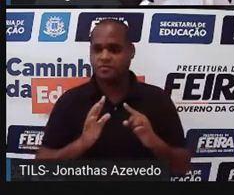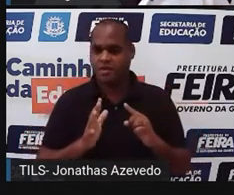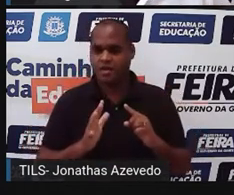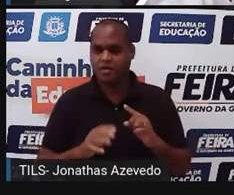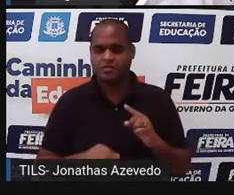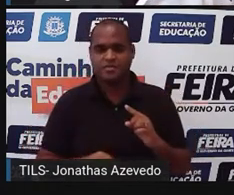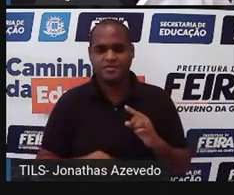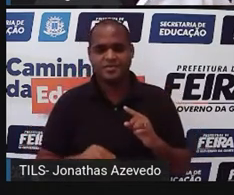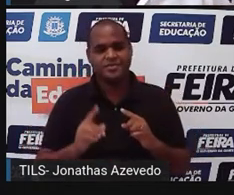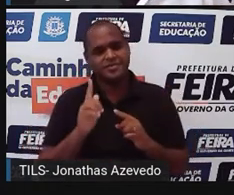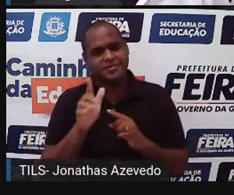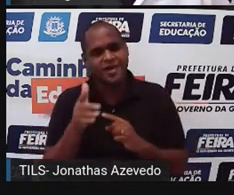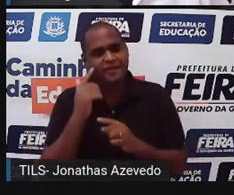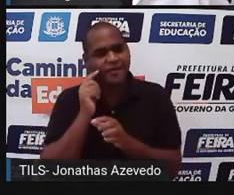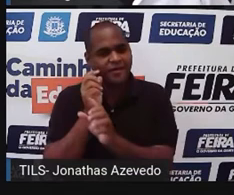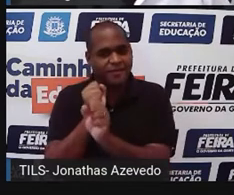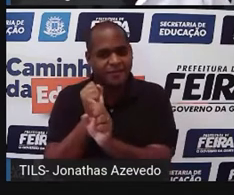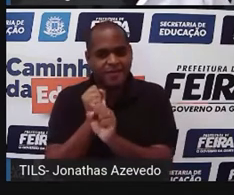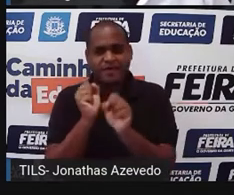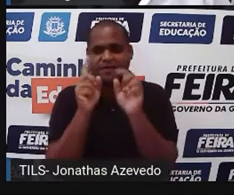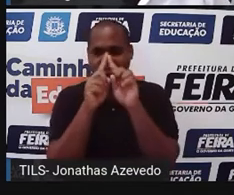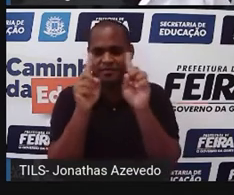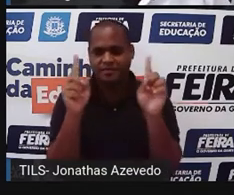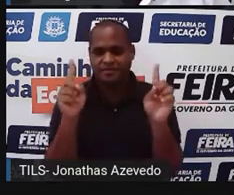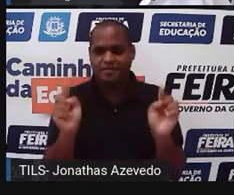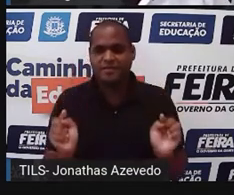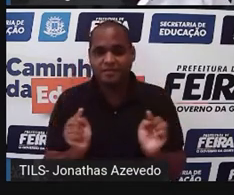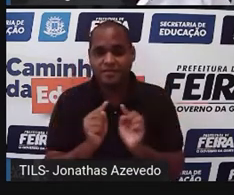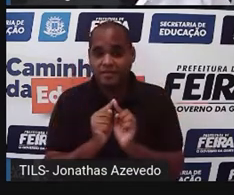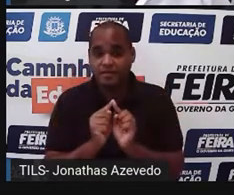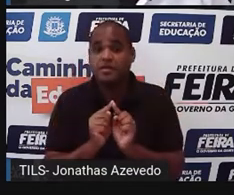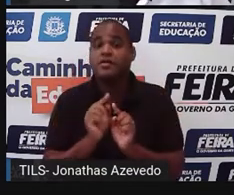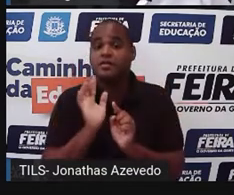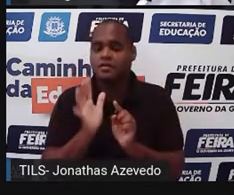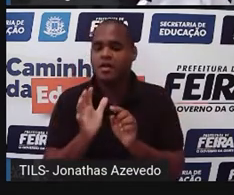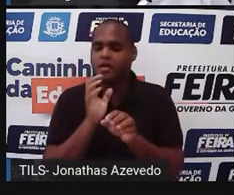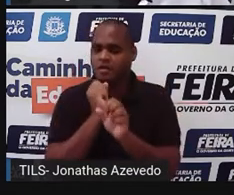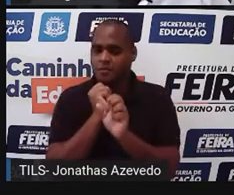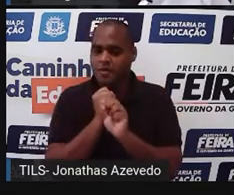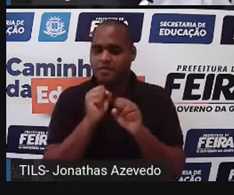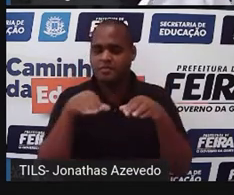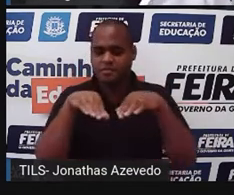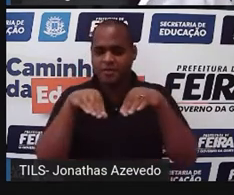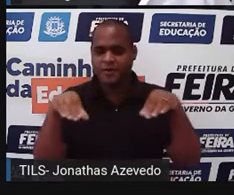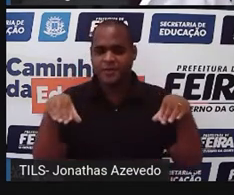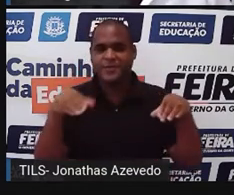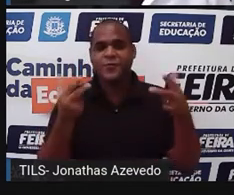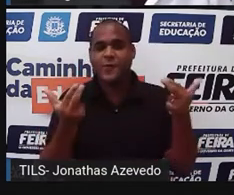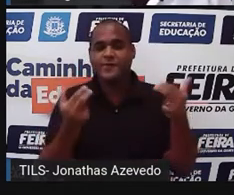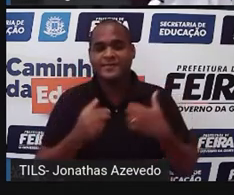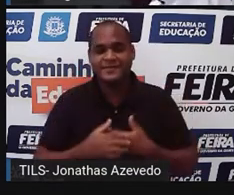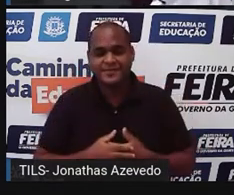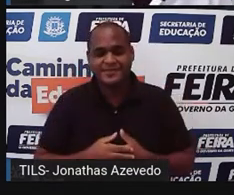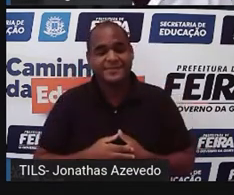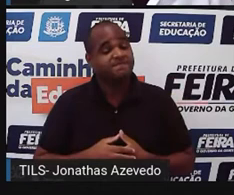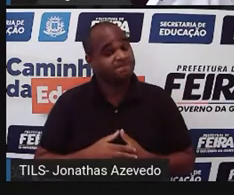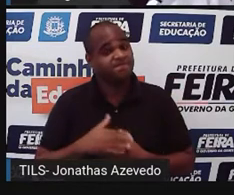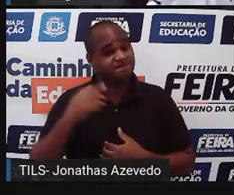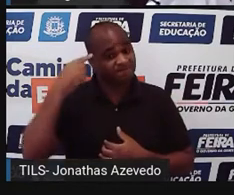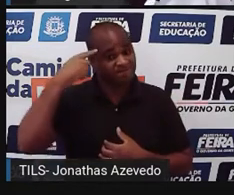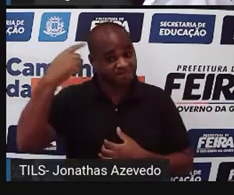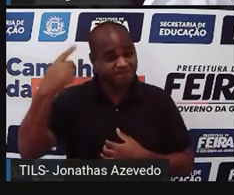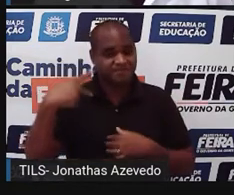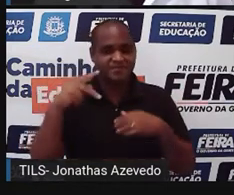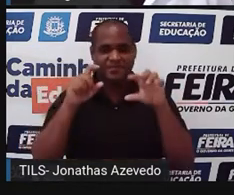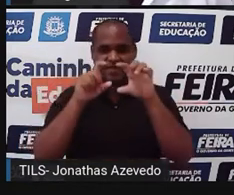forma de calcular a área de um retângulo é a mesma forma de calcular a área de um paralelogramo até porque o